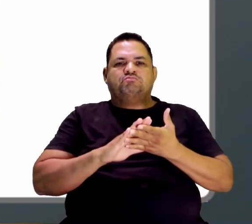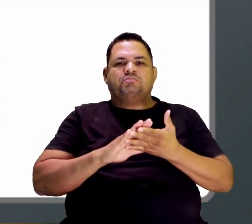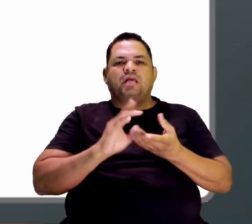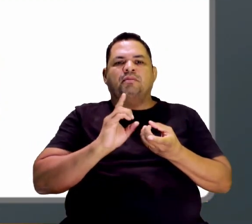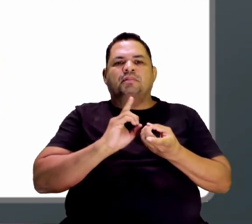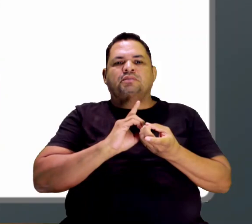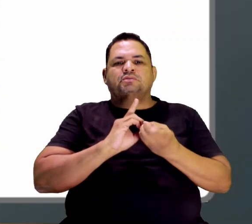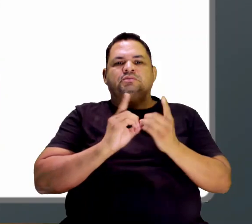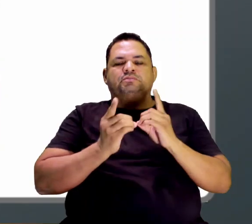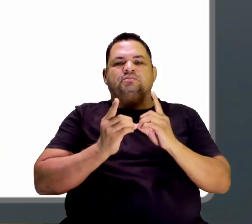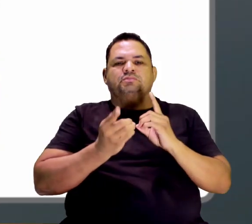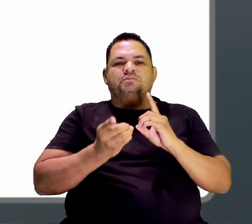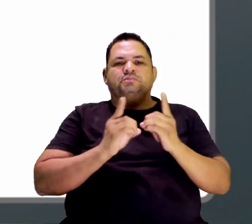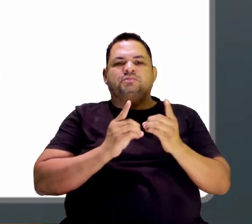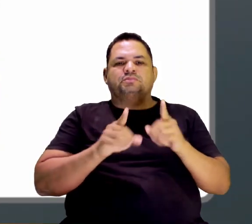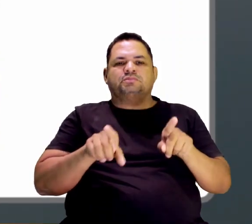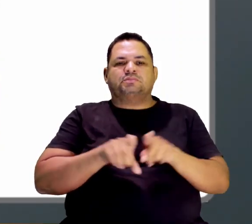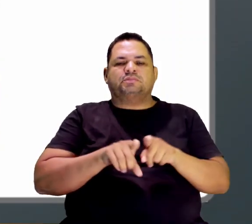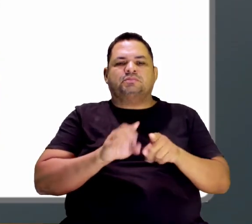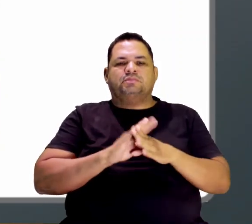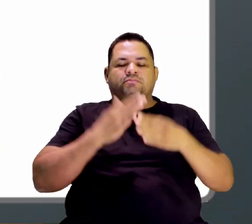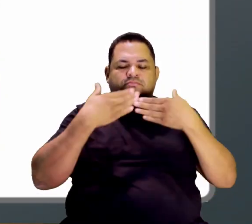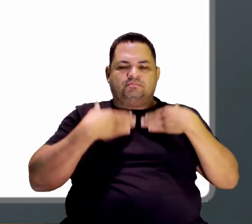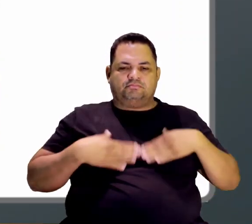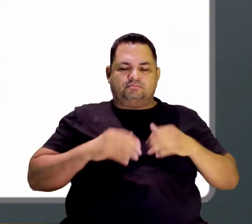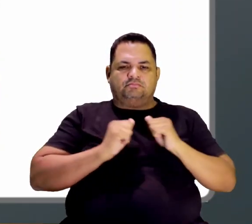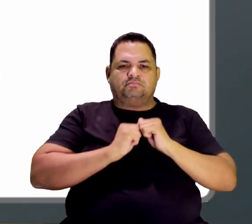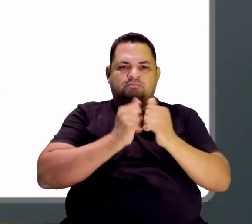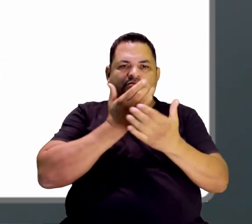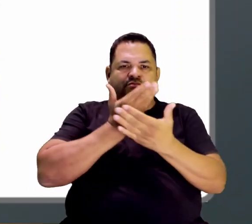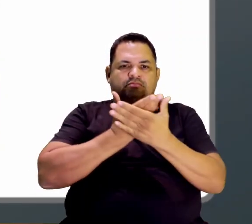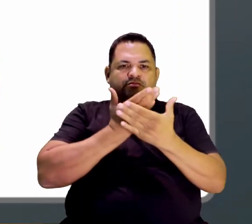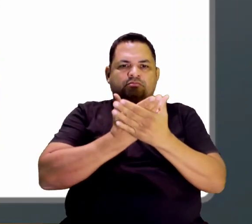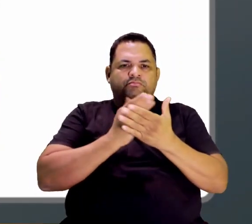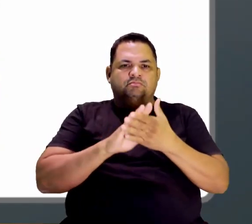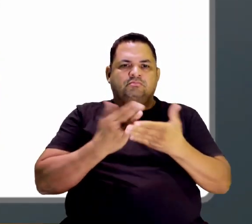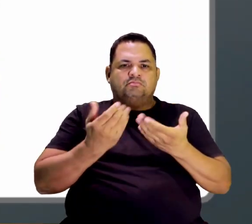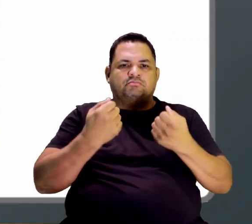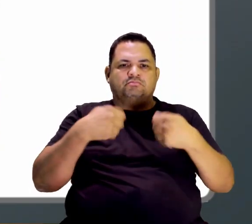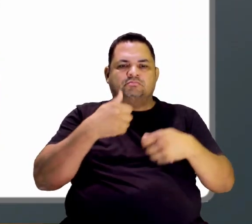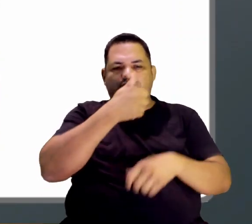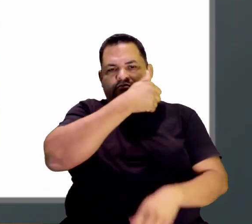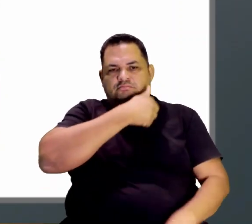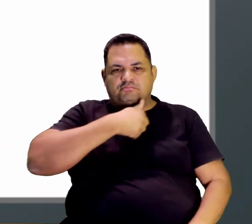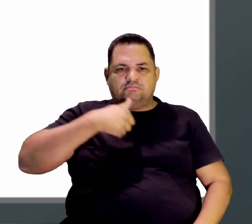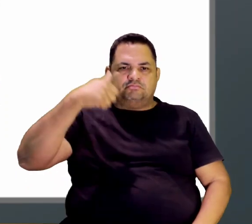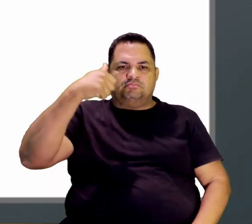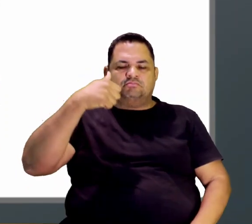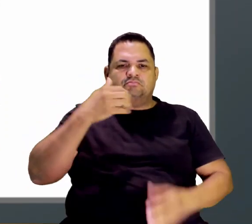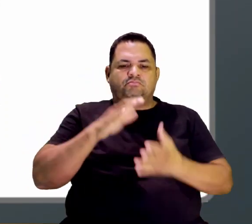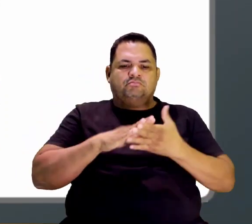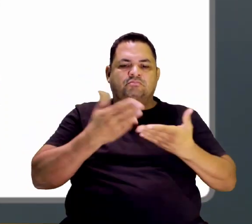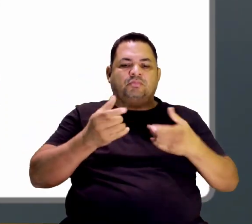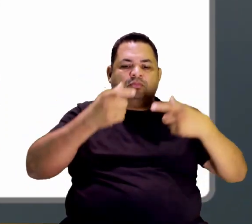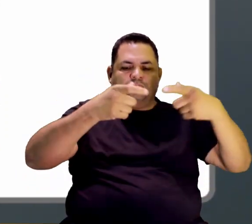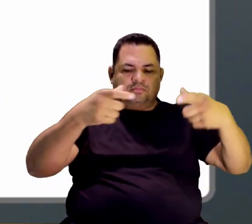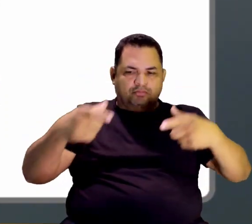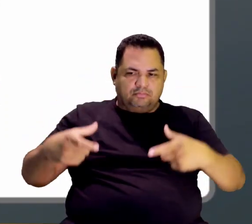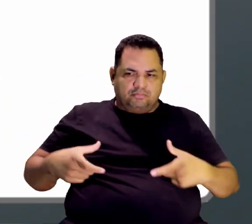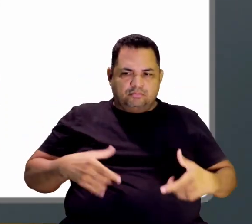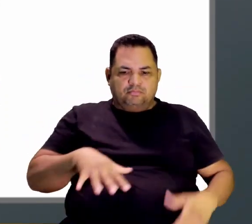time que podem participar do jogo. Então, no futebol de 7, eu tenho 7 integrantes. No futebol de 5, eu tenho